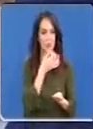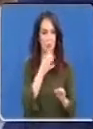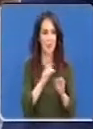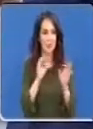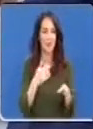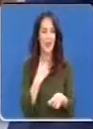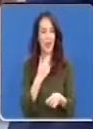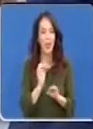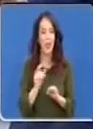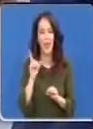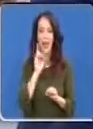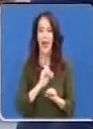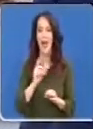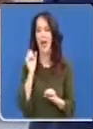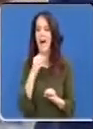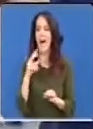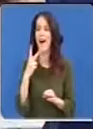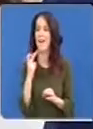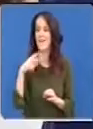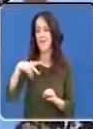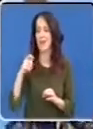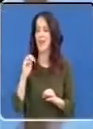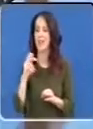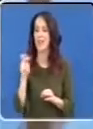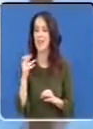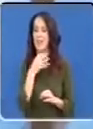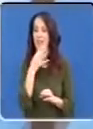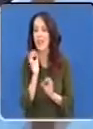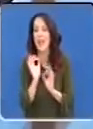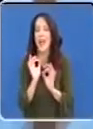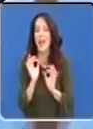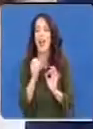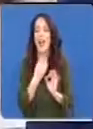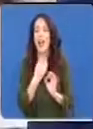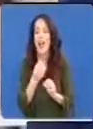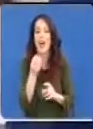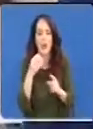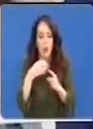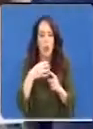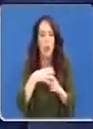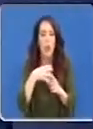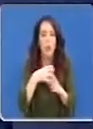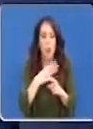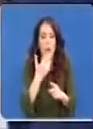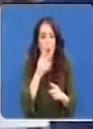falar assim, ela está a falar assim, portanto, quais são os cogumelos que vocês andam a comer?